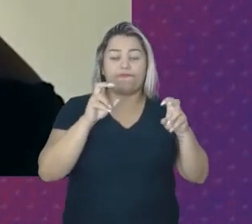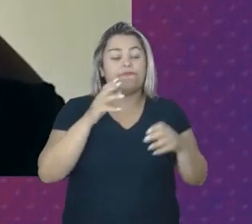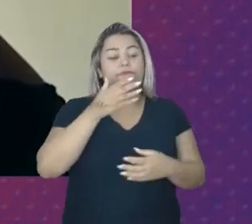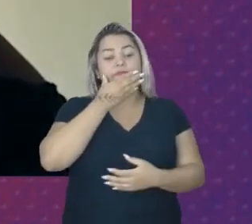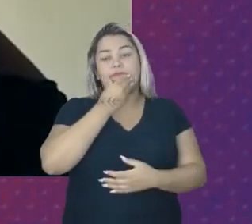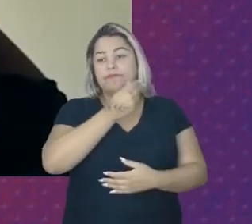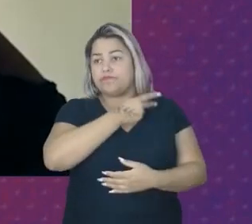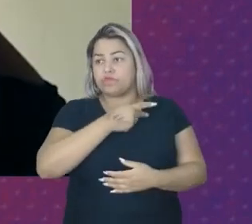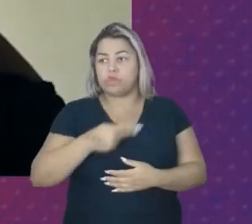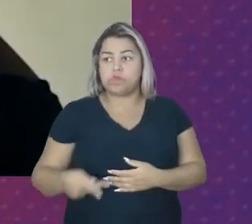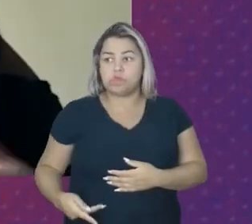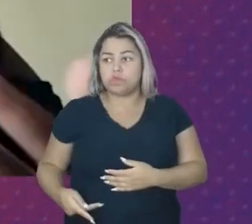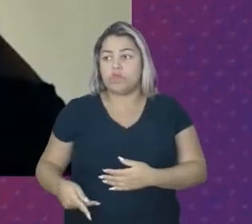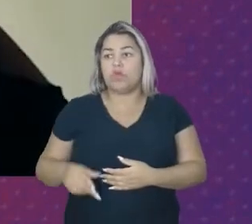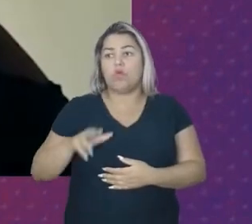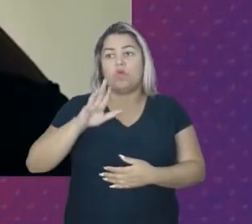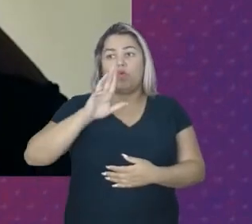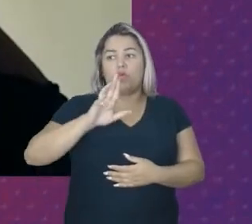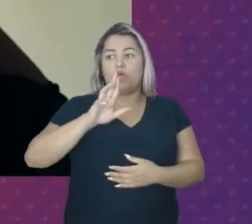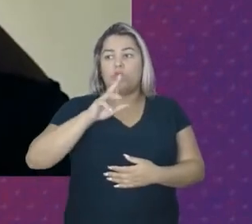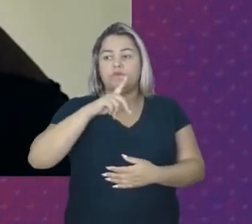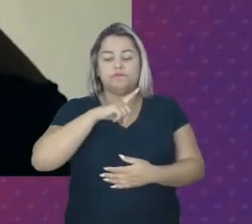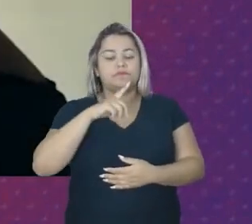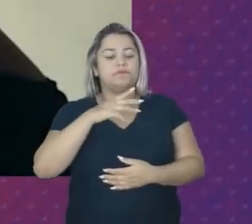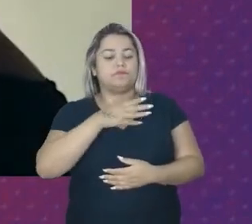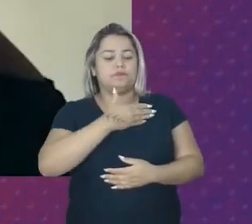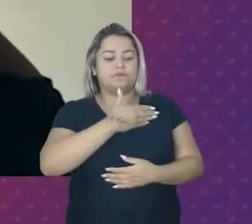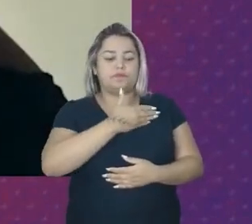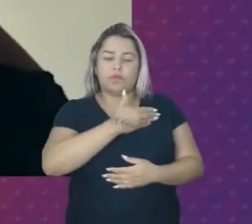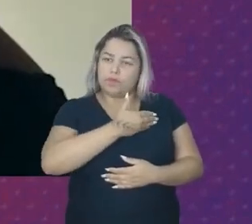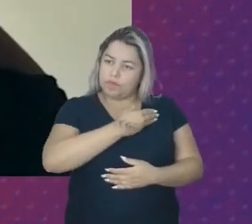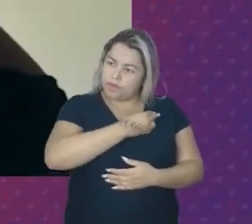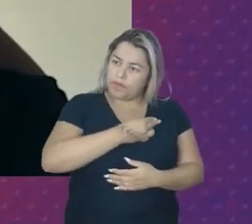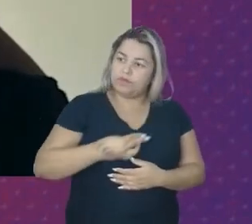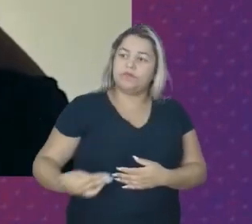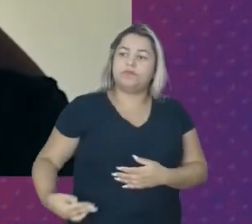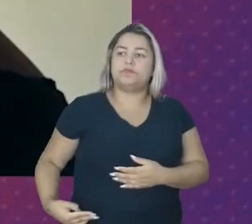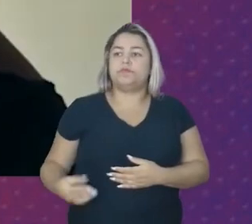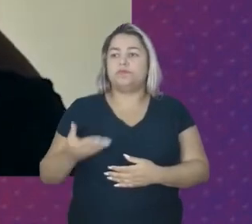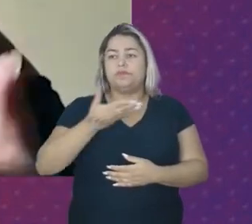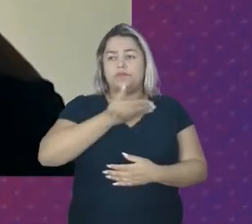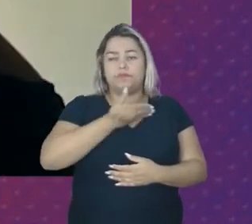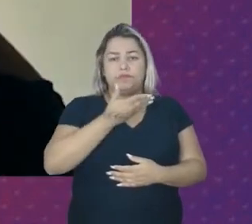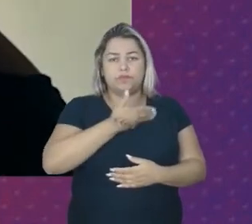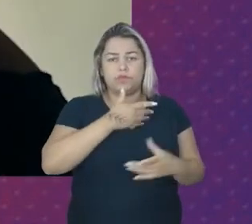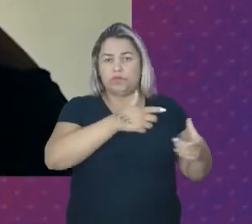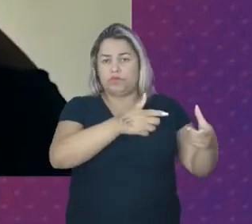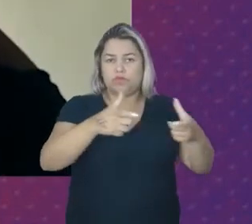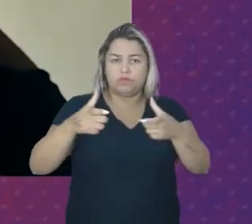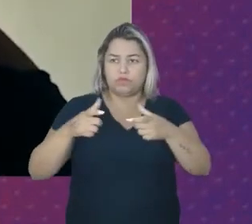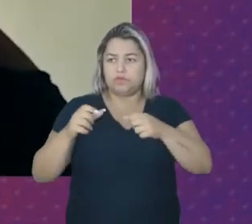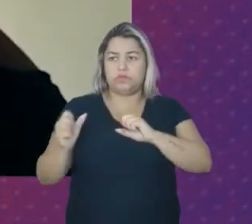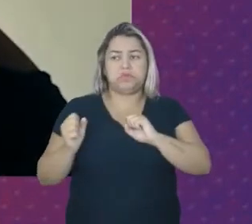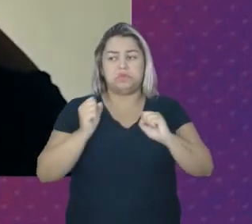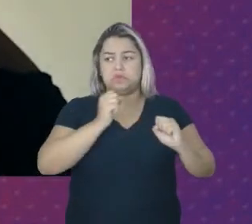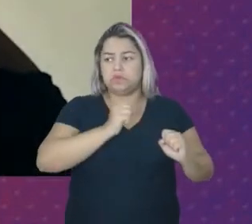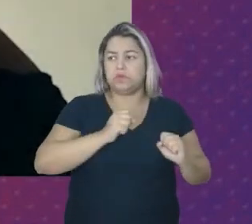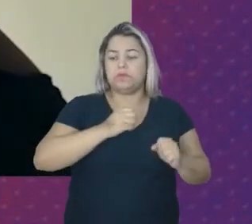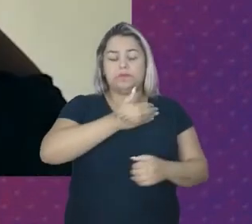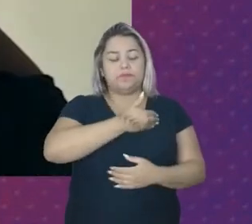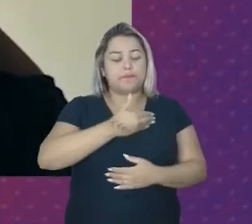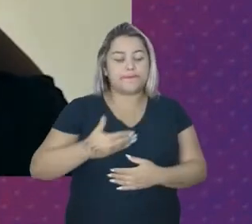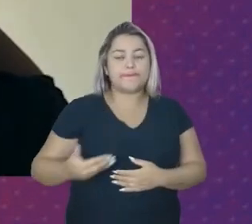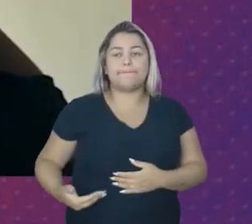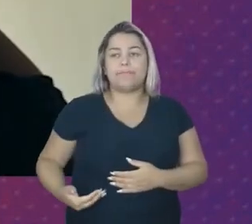presidência com o companheiro Lula, temos nossas ministras, temos companheiras em todos os espaços, inclusive como governadora, no